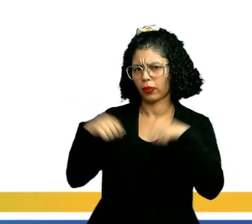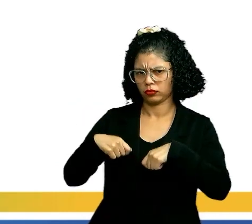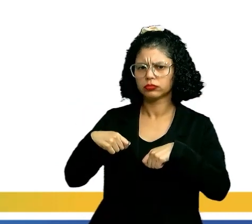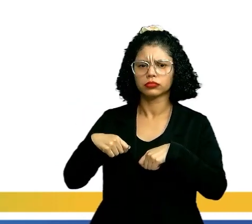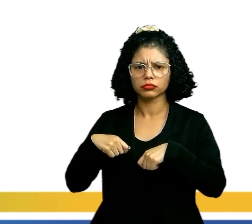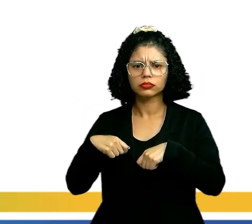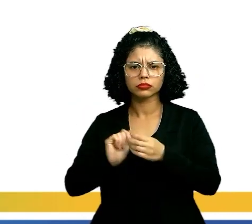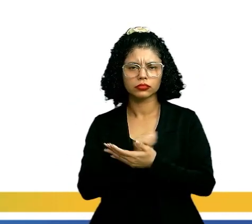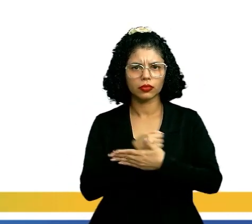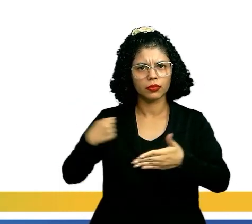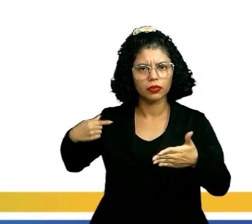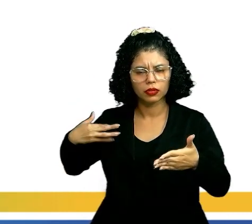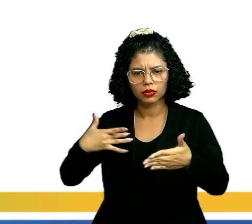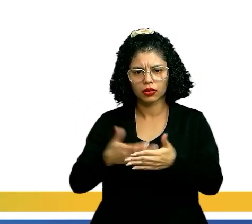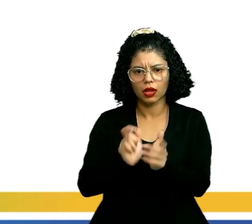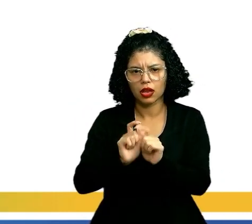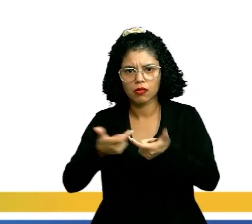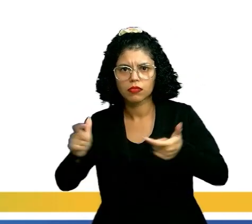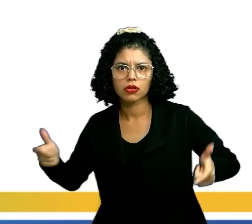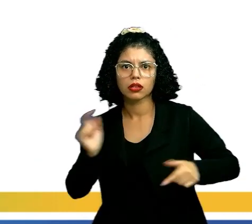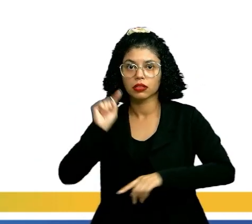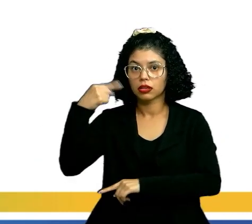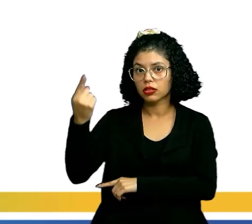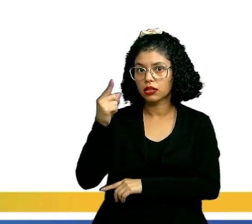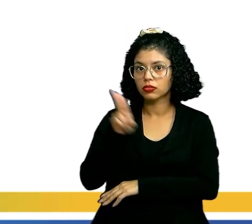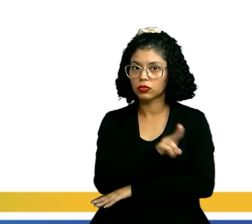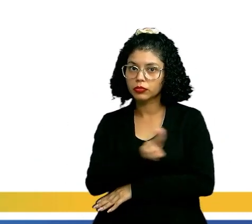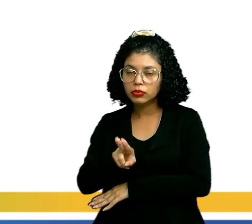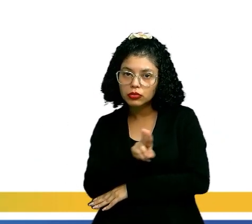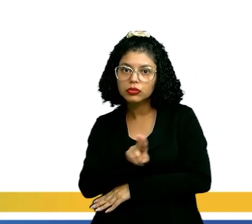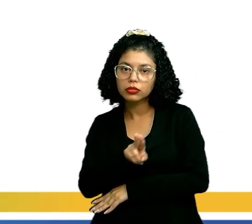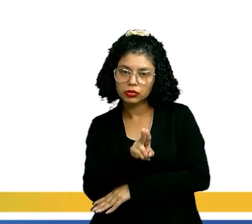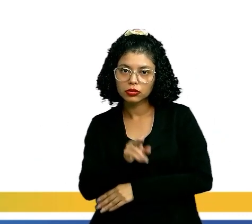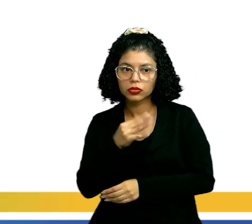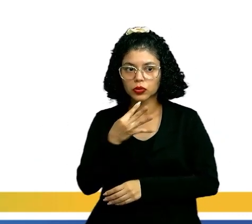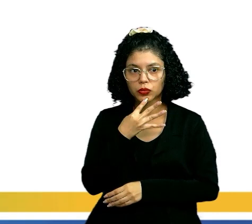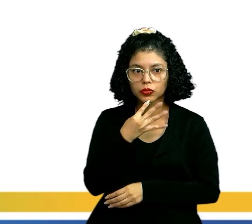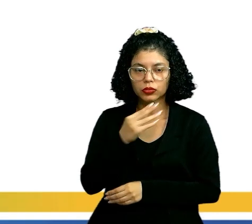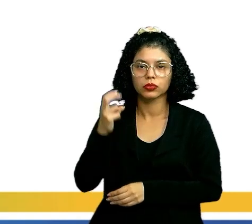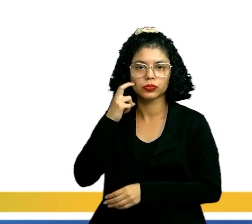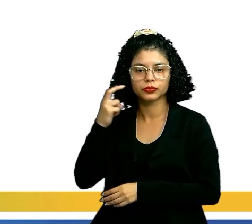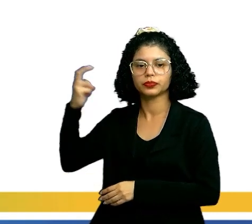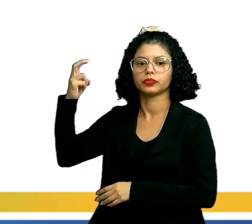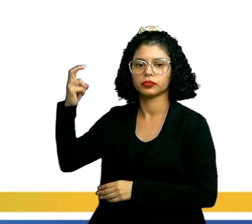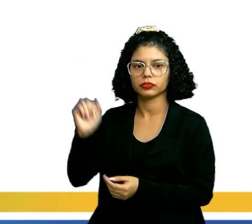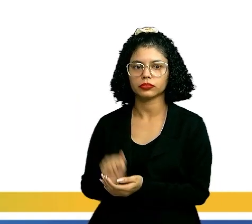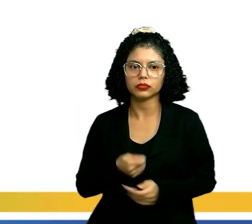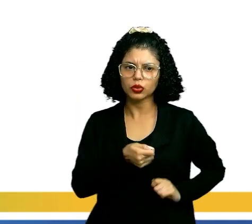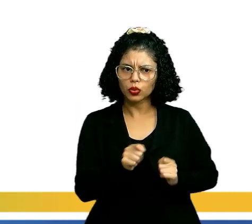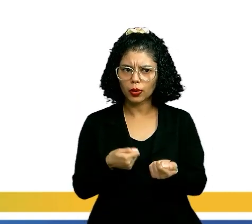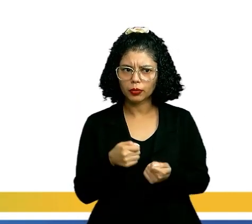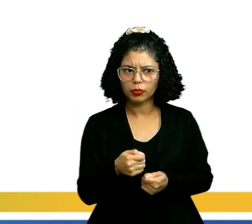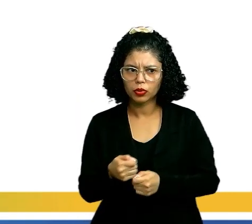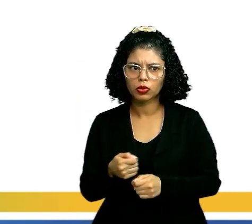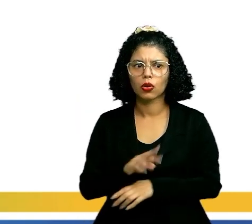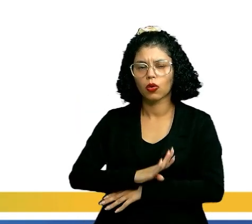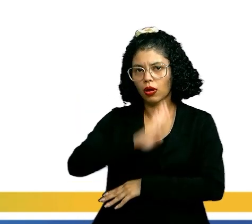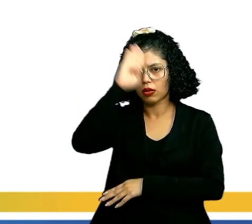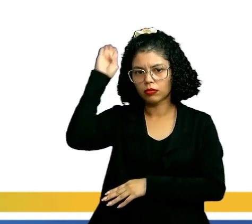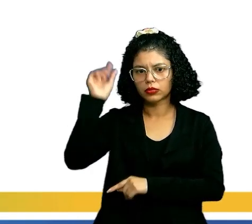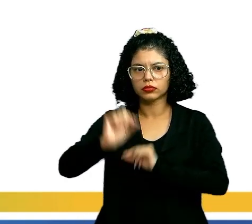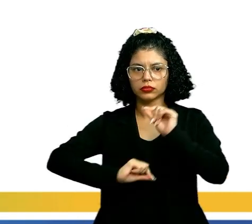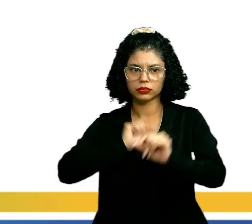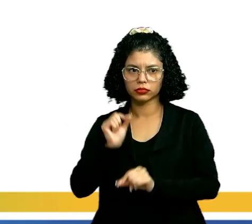possibilitou um avanço, uma expansão daquilo que nós chamamos ou daquilo que nós conhecemos como cultura. O domínio românico sobre os